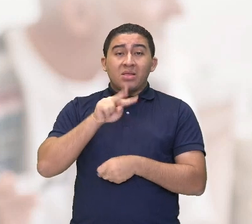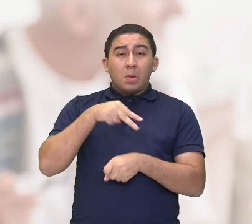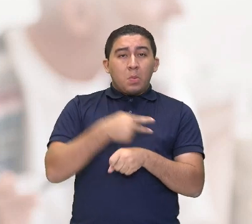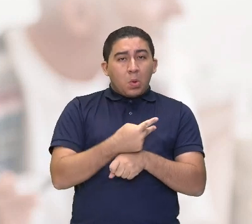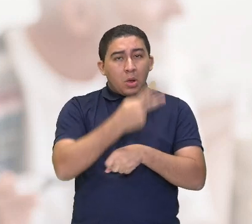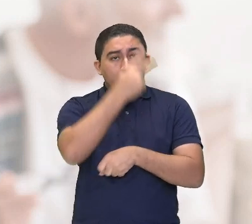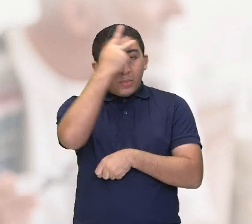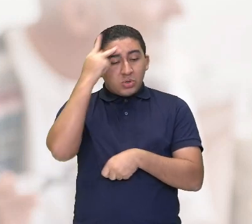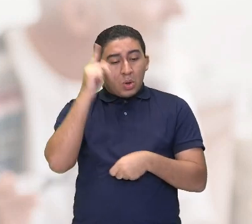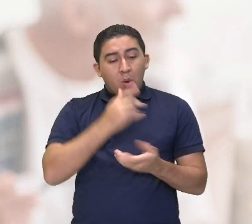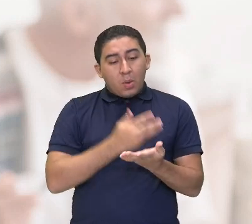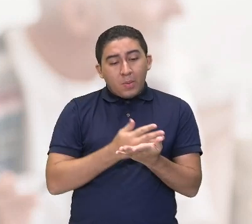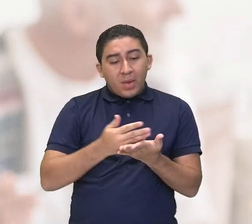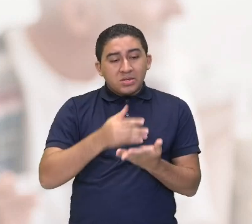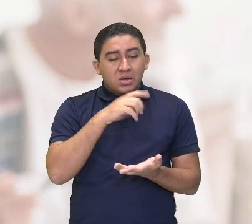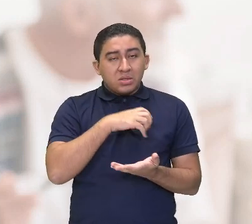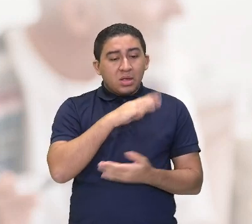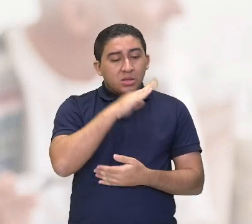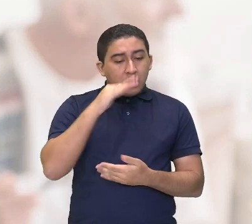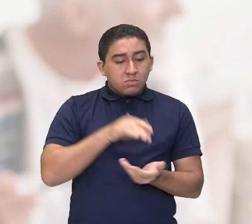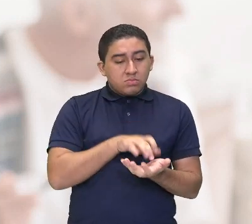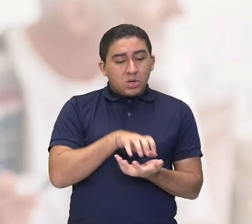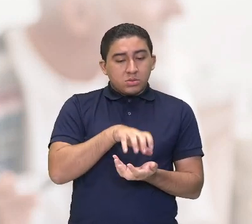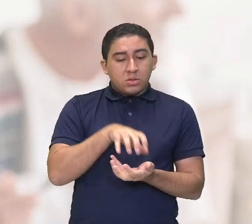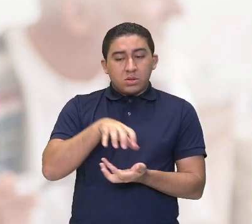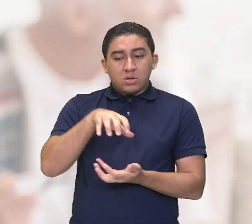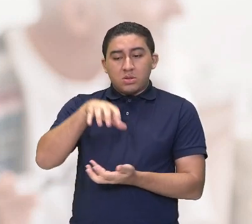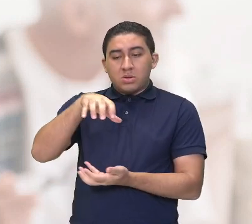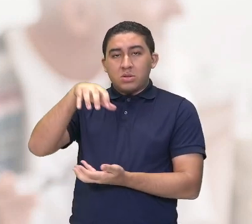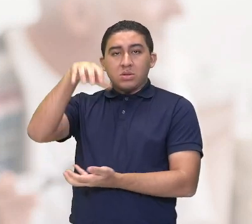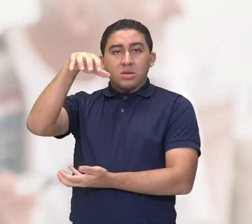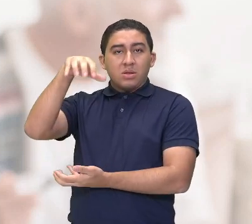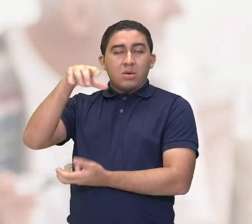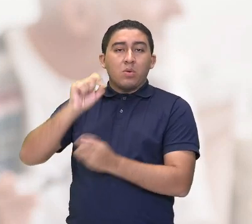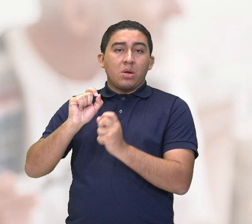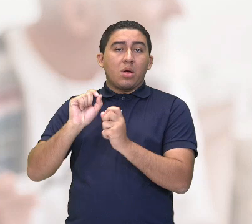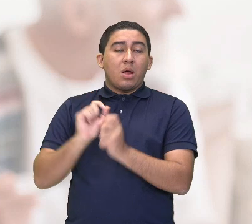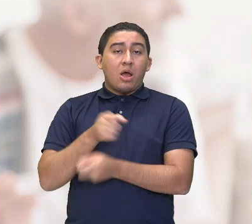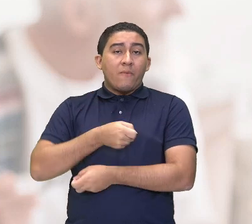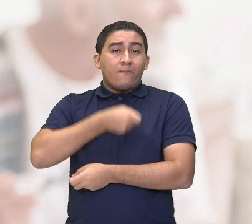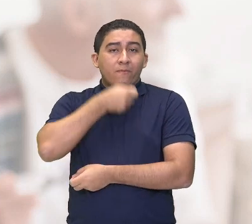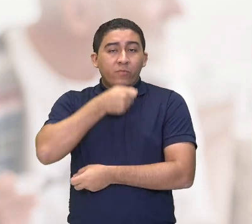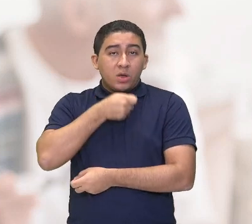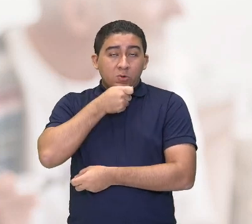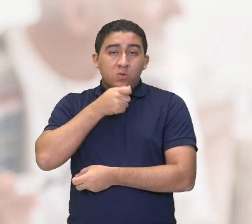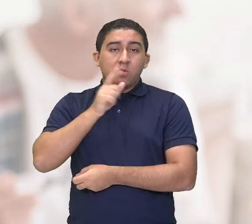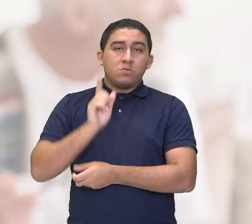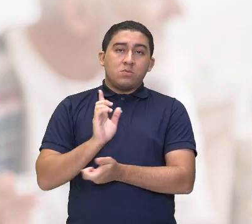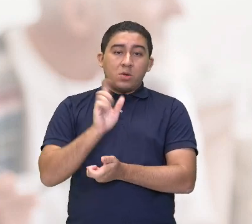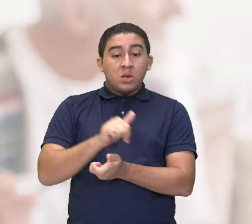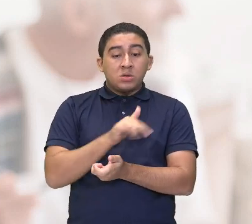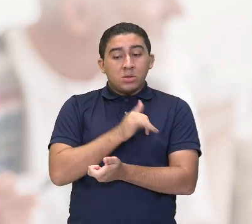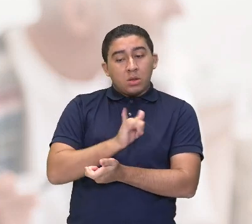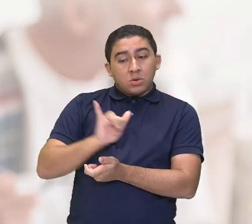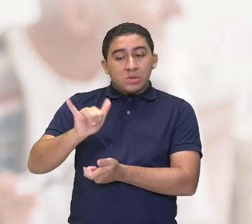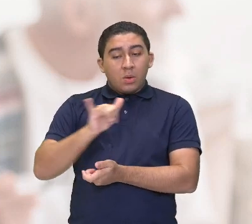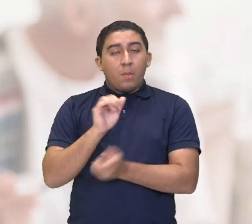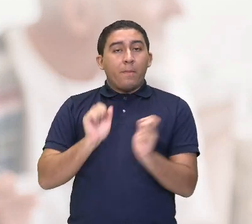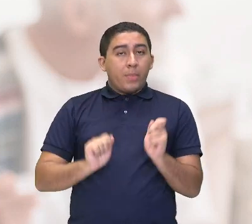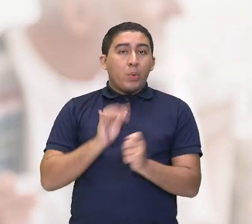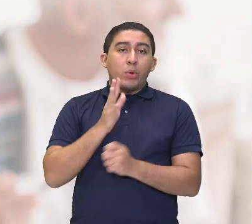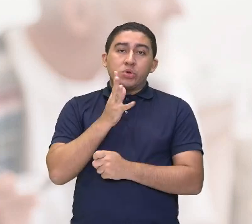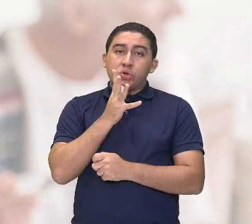né, atingindo ali a fase do envelhecimento, essa velocidade dessa transmissão ela pode diminuir,